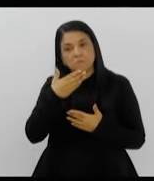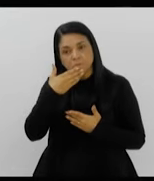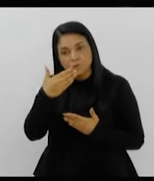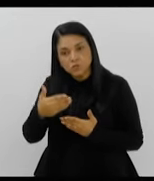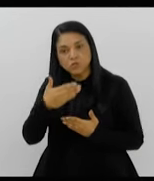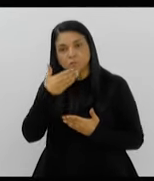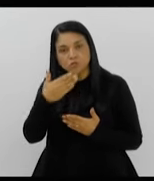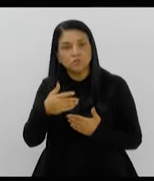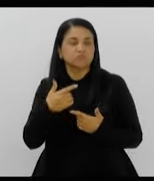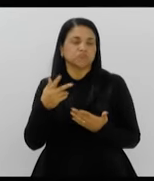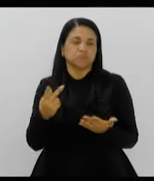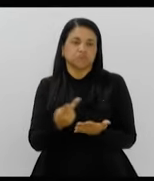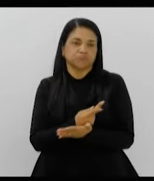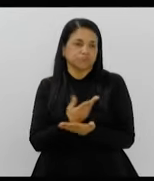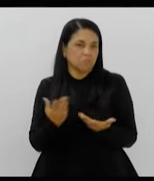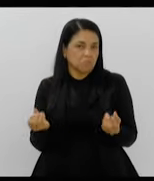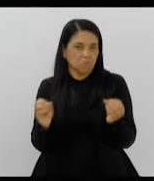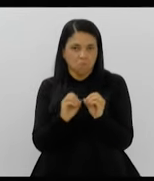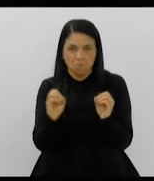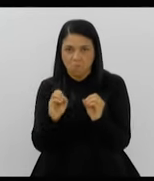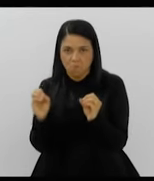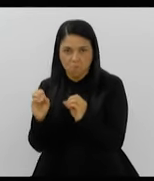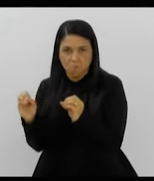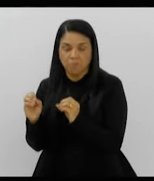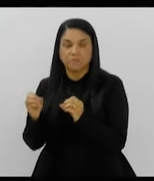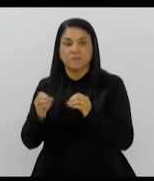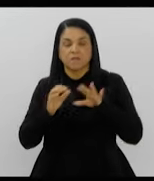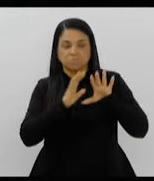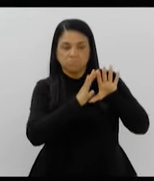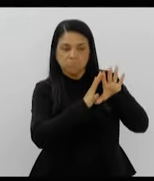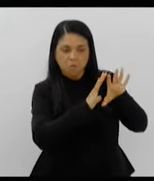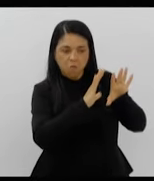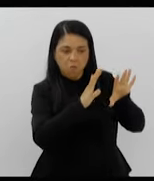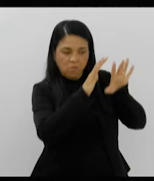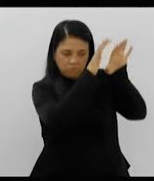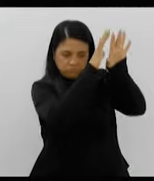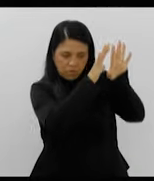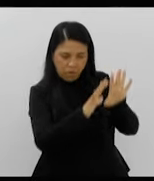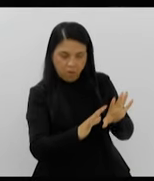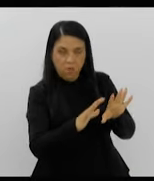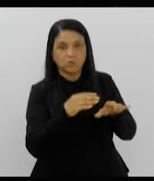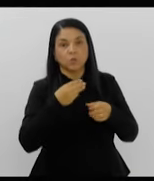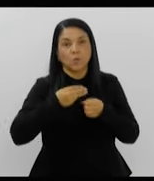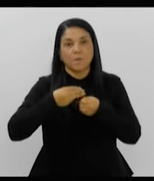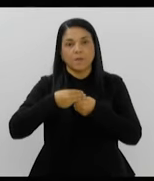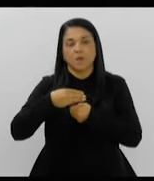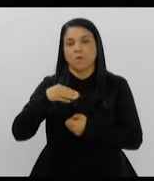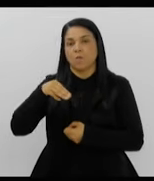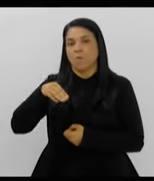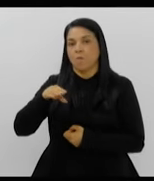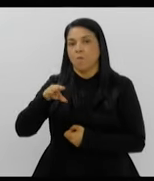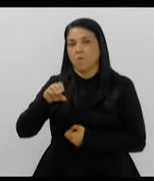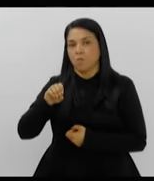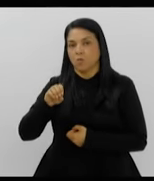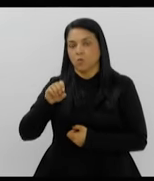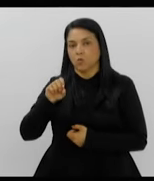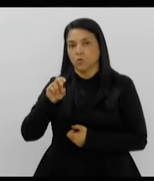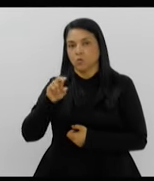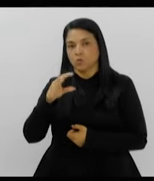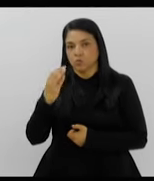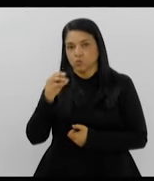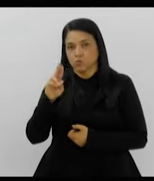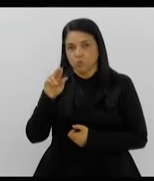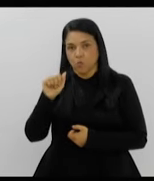A complementação da encosta, né, lá no bairro Monsuaba, o saneamento da Vila do Abraão e Saco